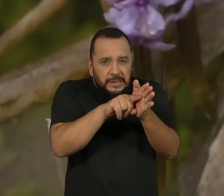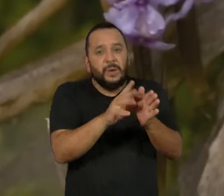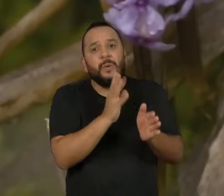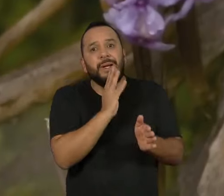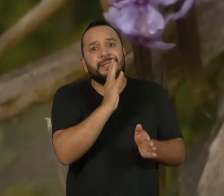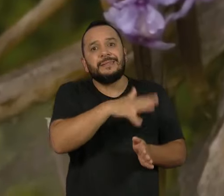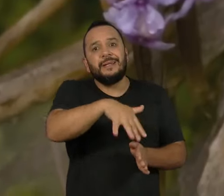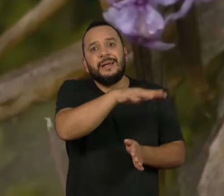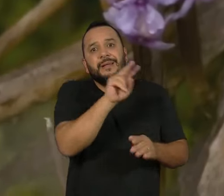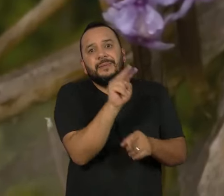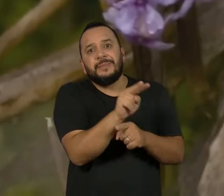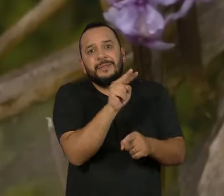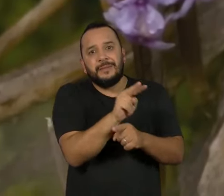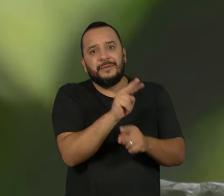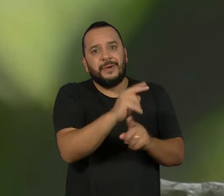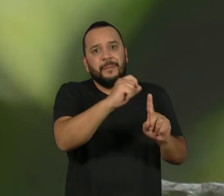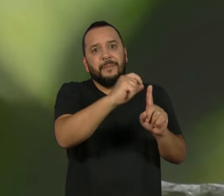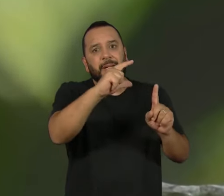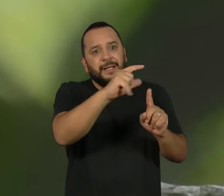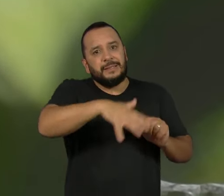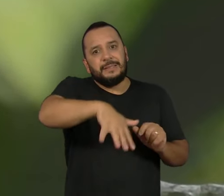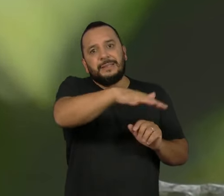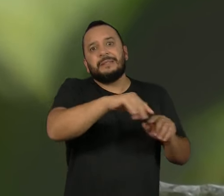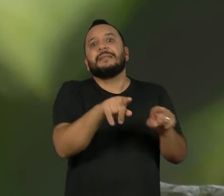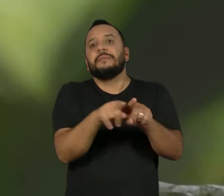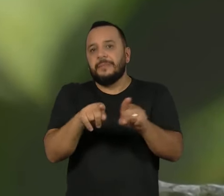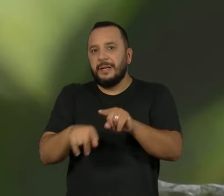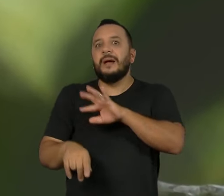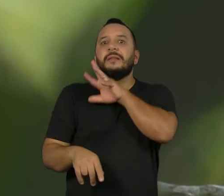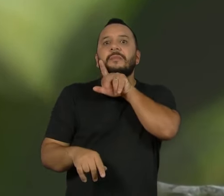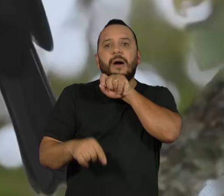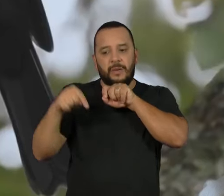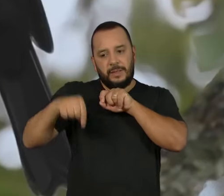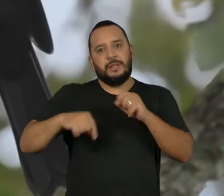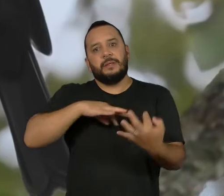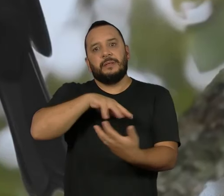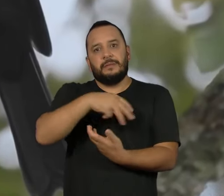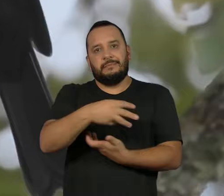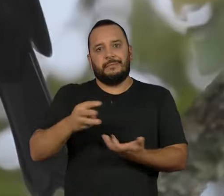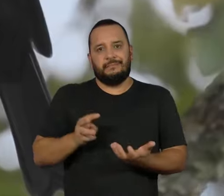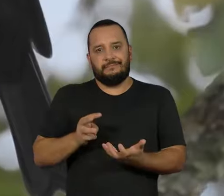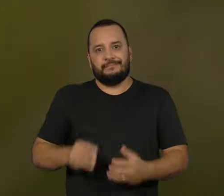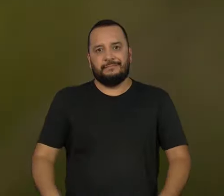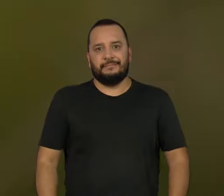a biodiversidade de plantas e também de animais da Terra.